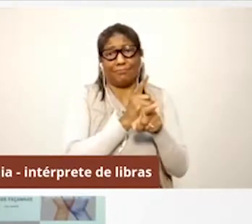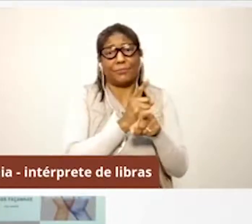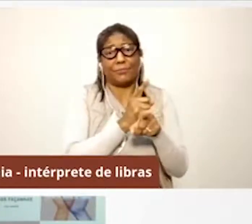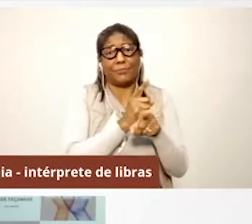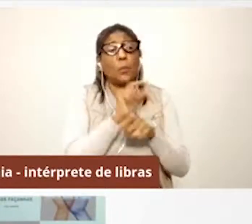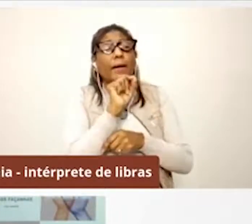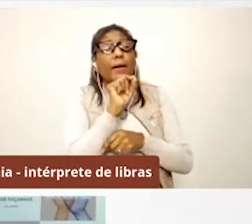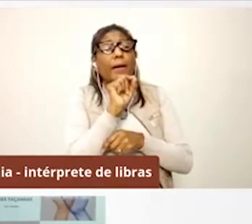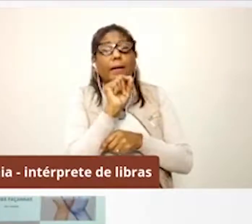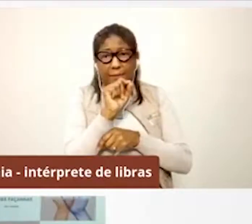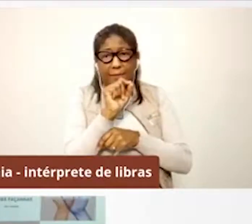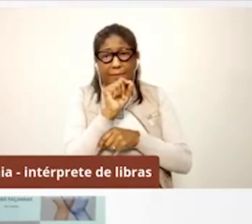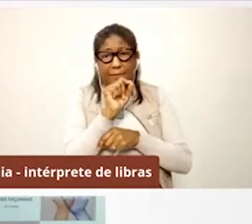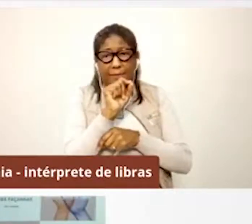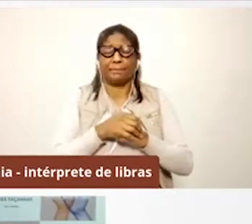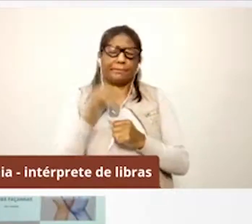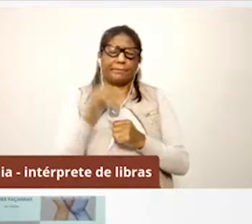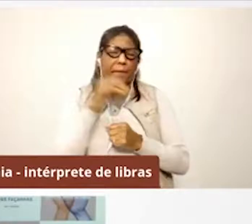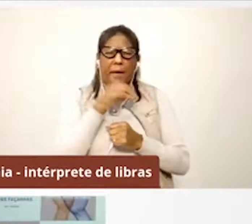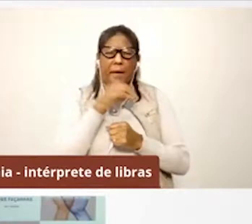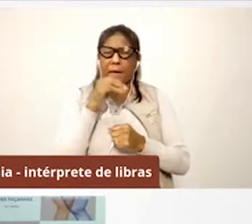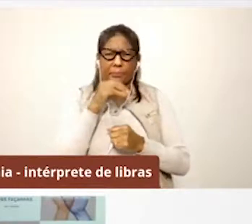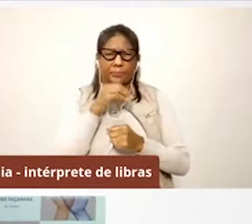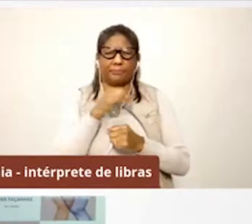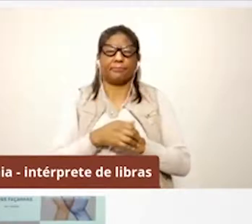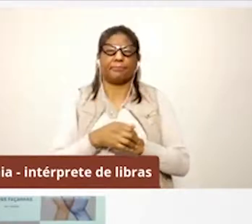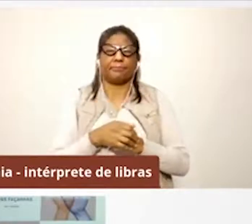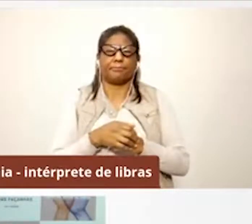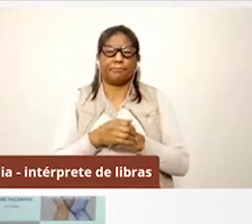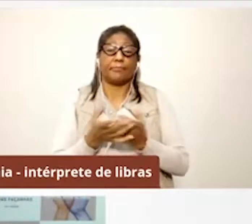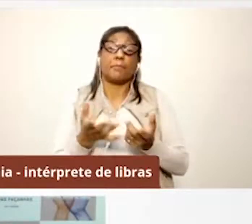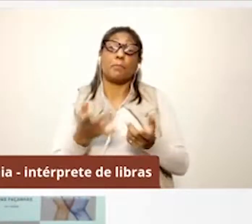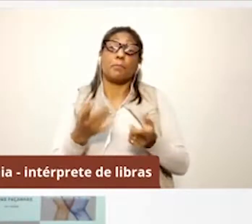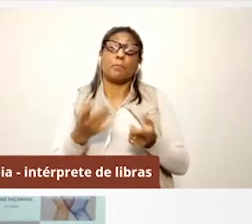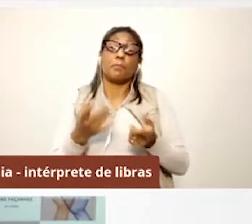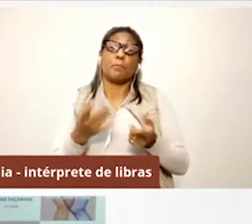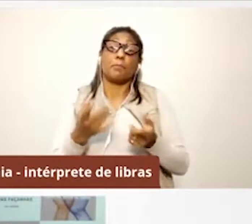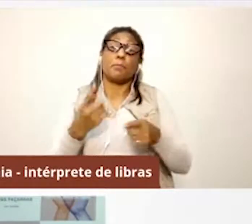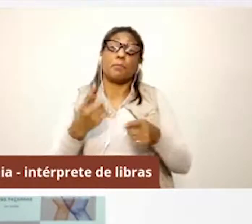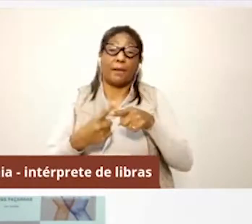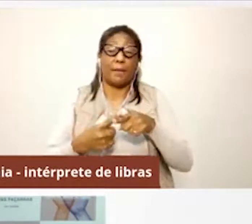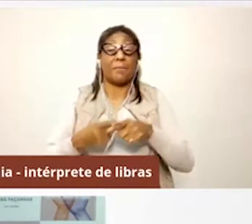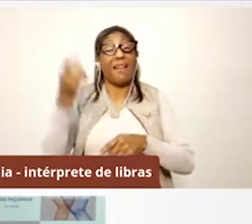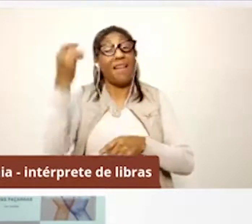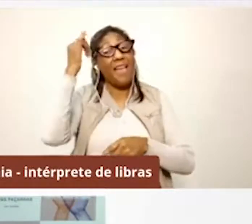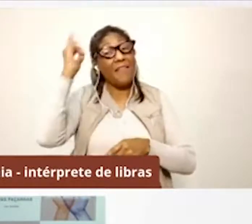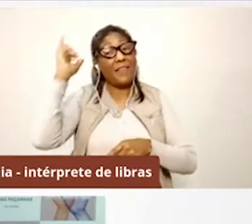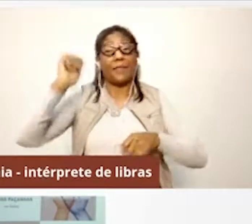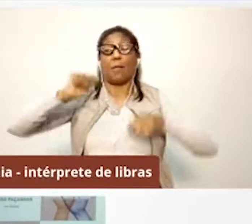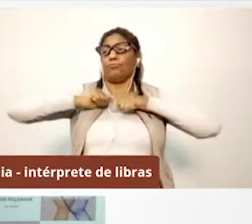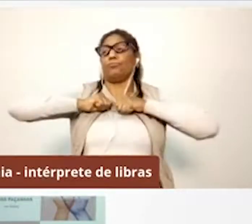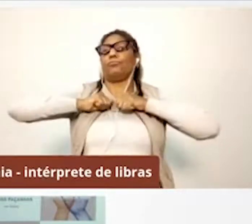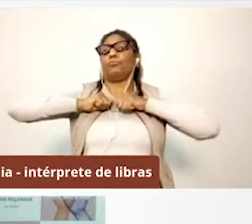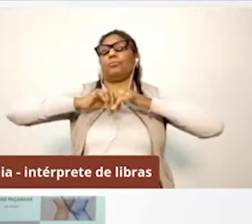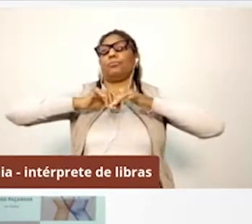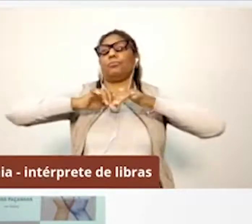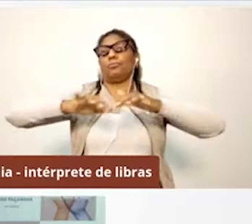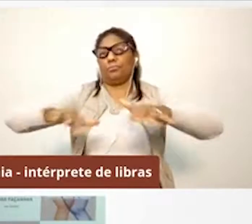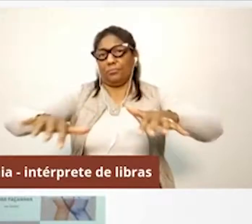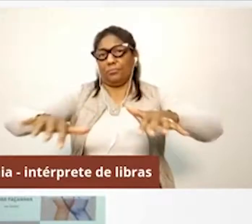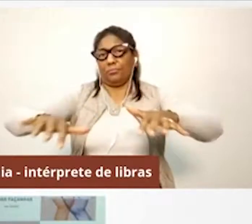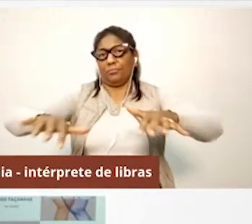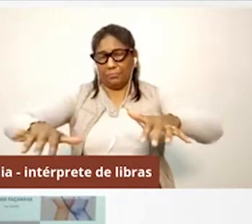precoce possível, para evitarmos situações mais graves. Além disso, também a questão